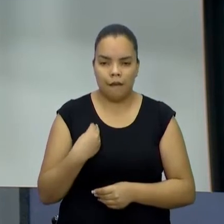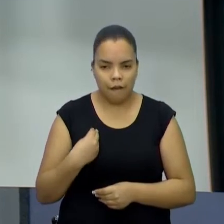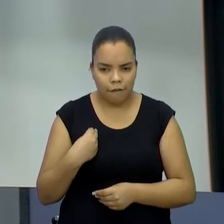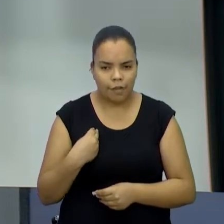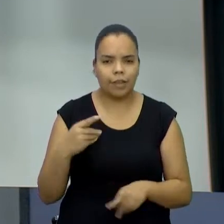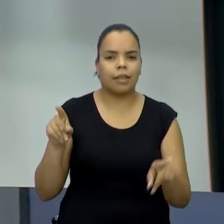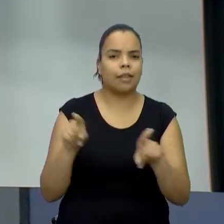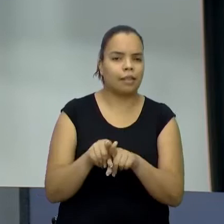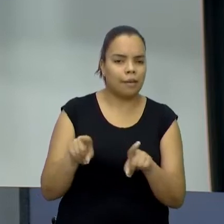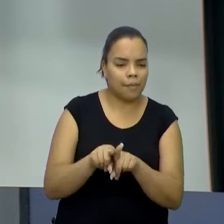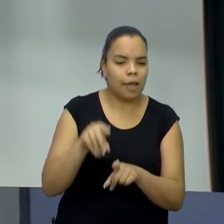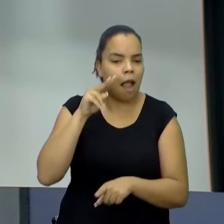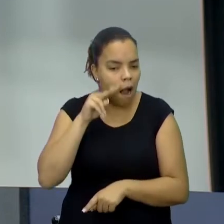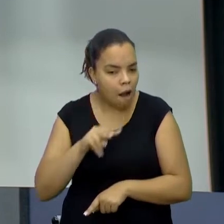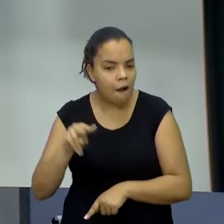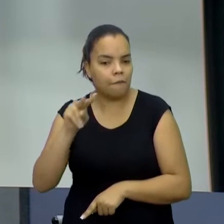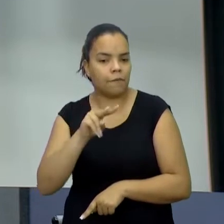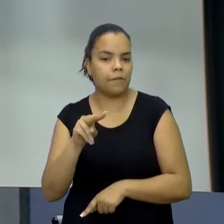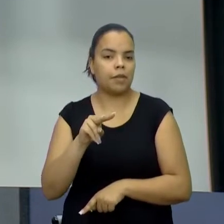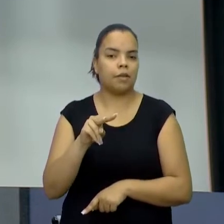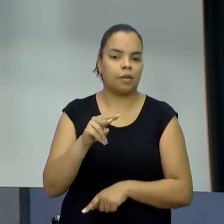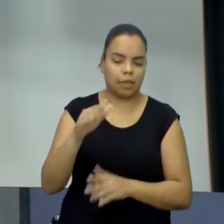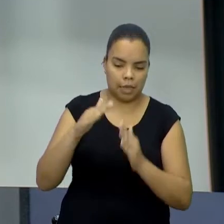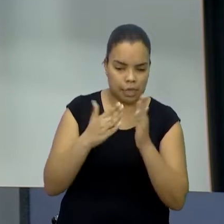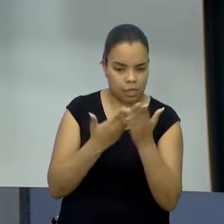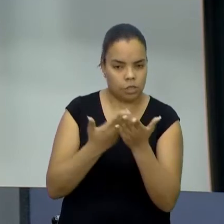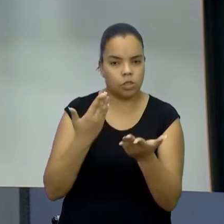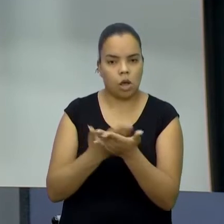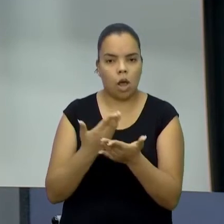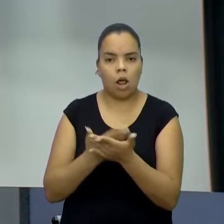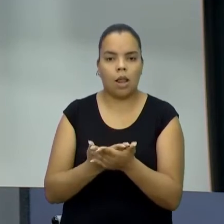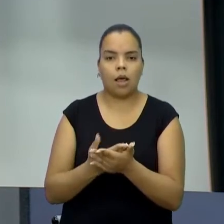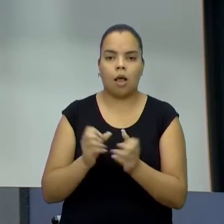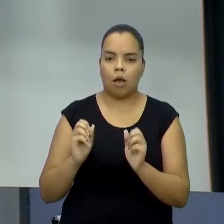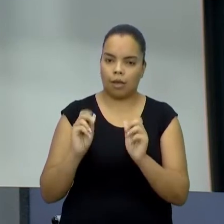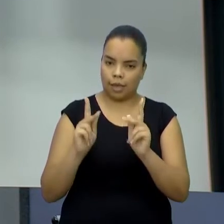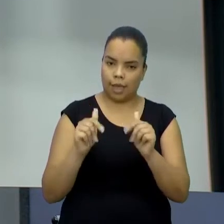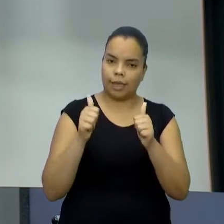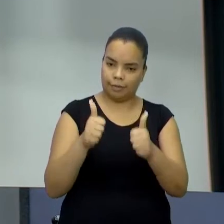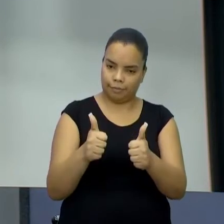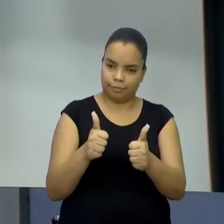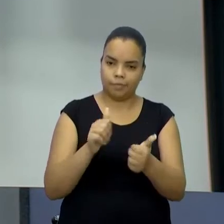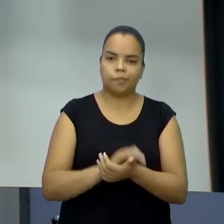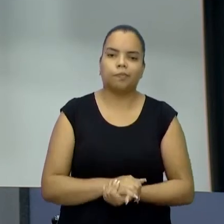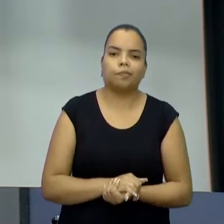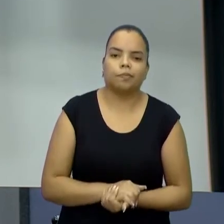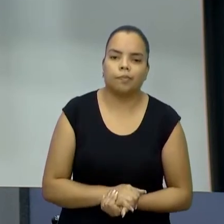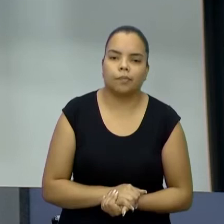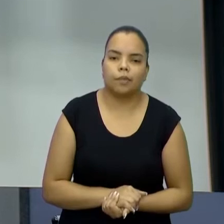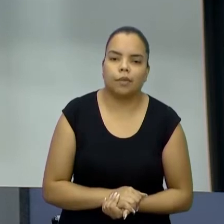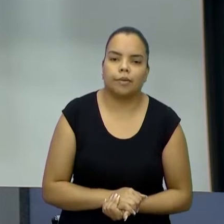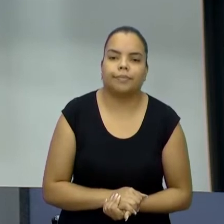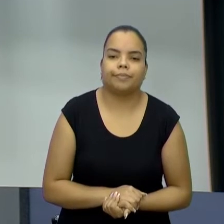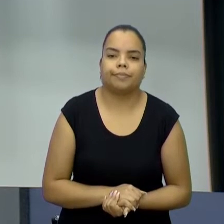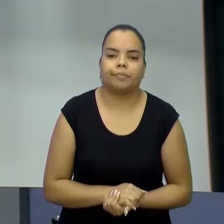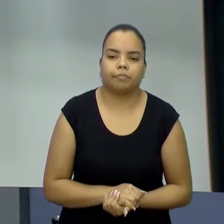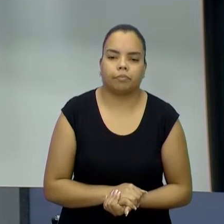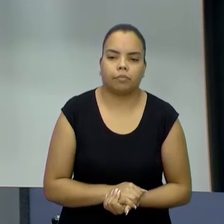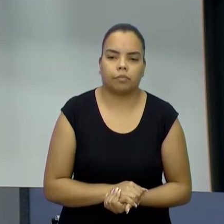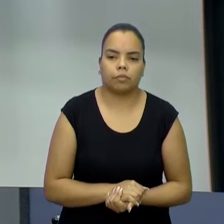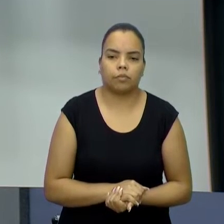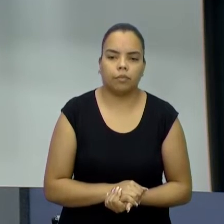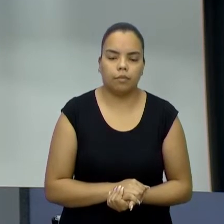escola e ter aí uma riqueza nesse aprendizado. Ok? Então, relembrado, vale a pena vocês fazerem então